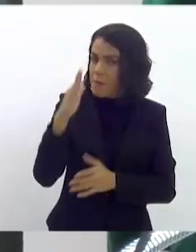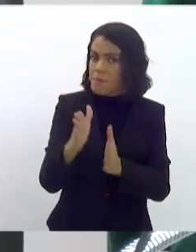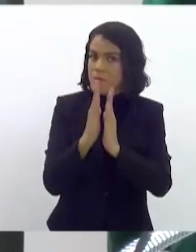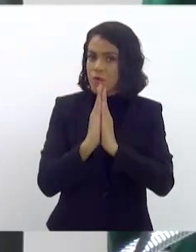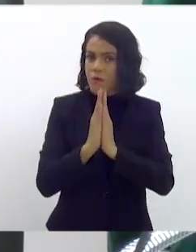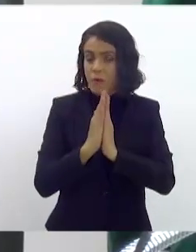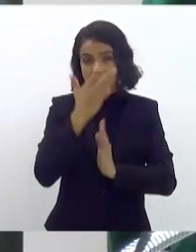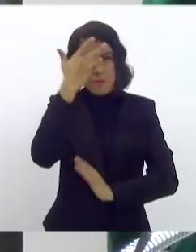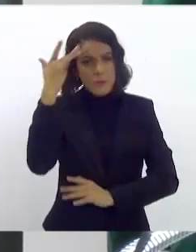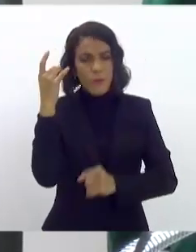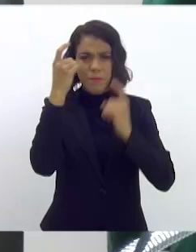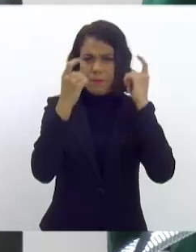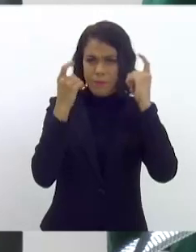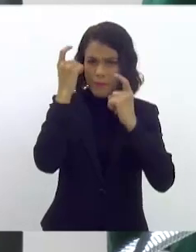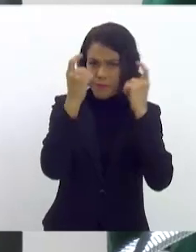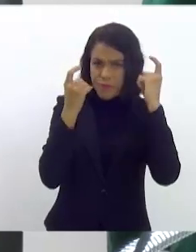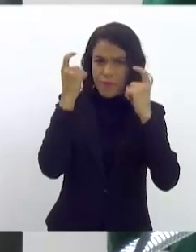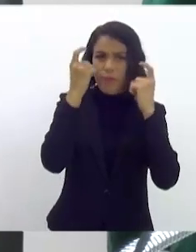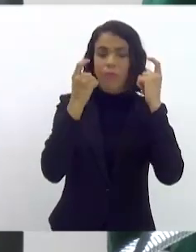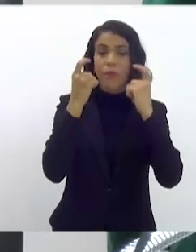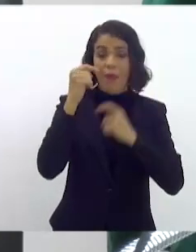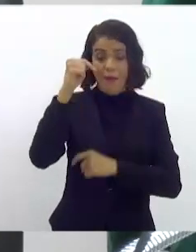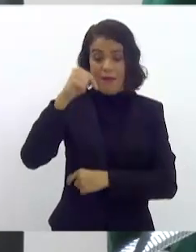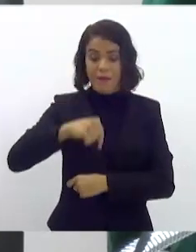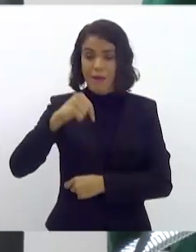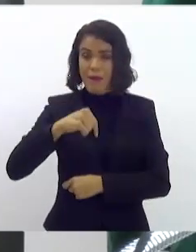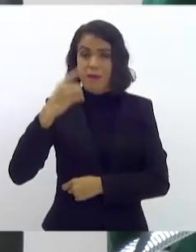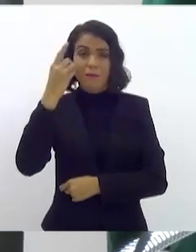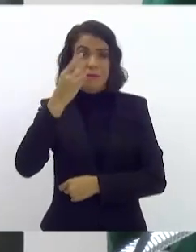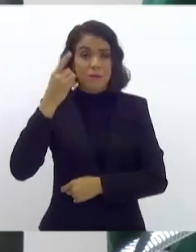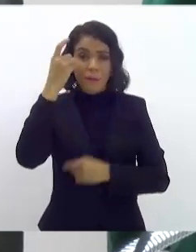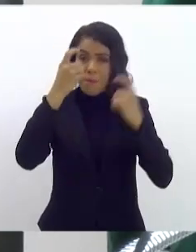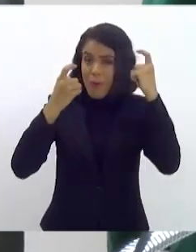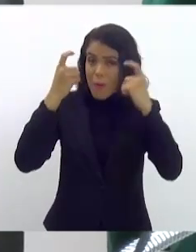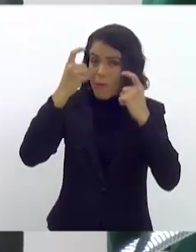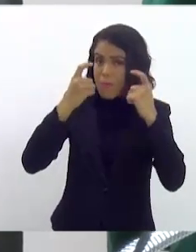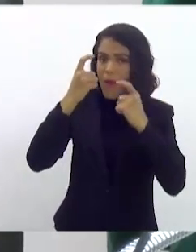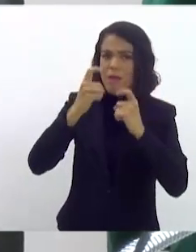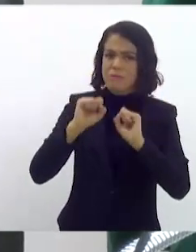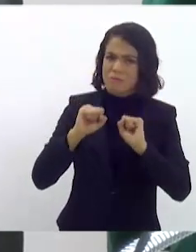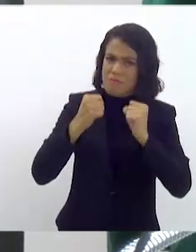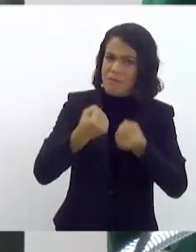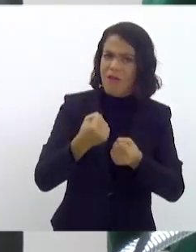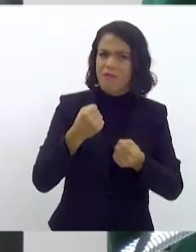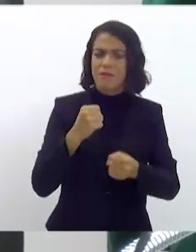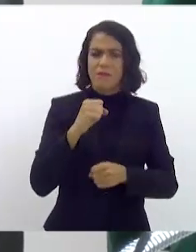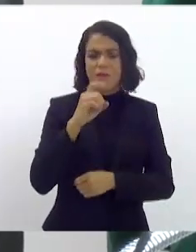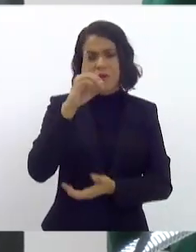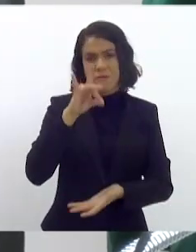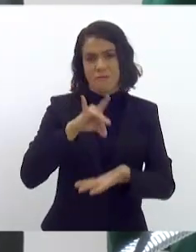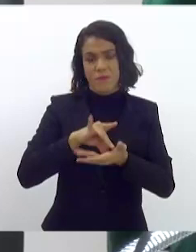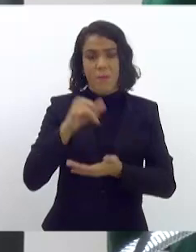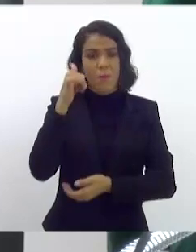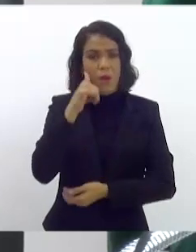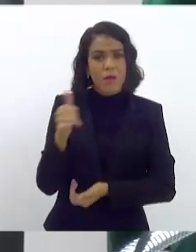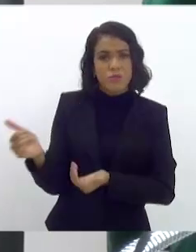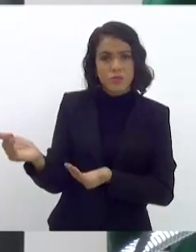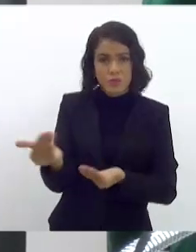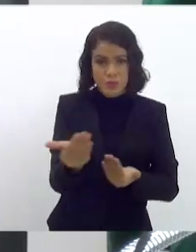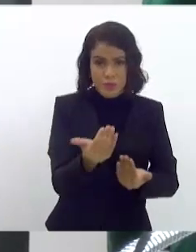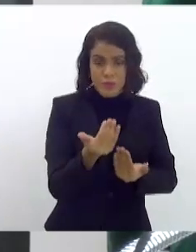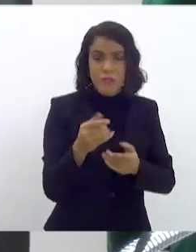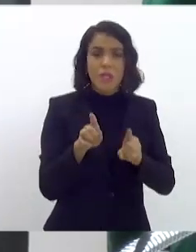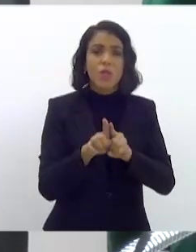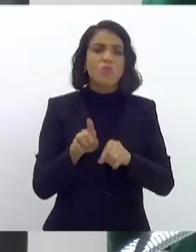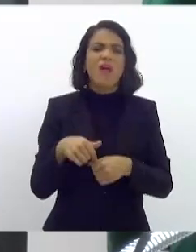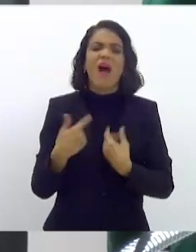estão preocupados. Aqui são deputados preocupados com a verdade, preocupados em proteger jovens, crianças e mulheres, e não dar